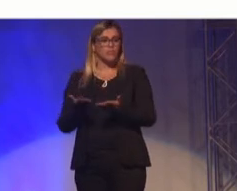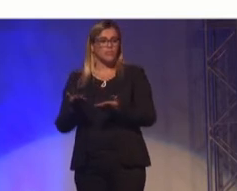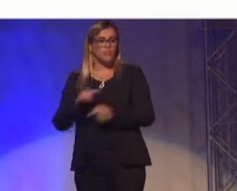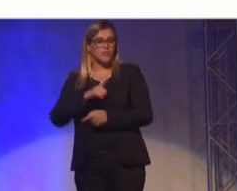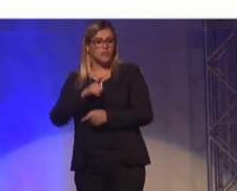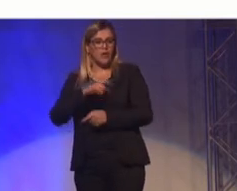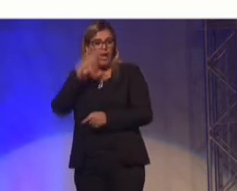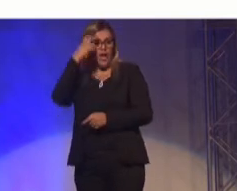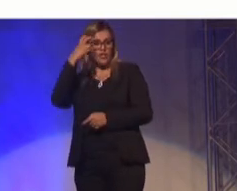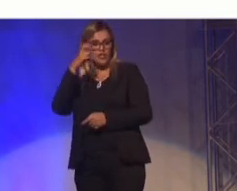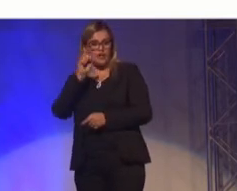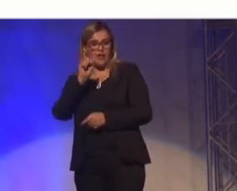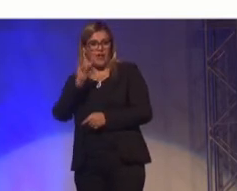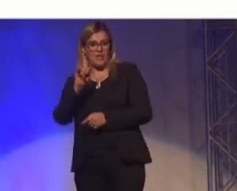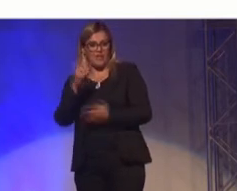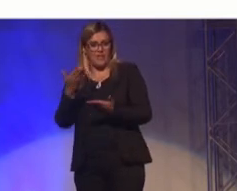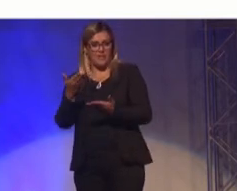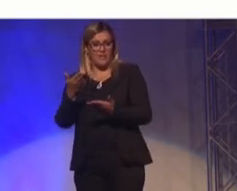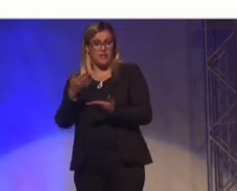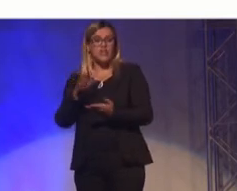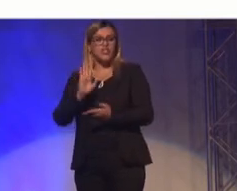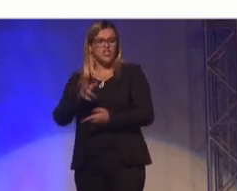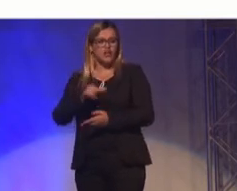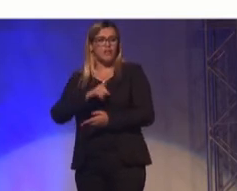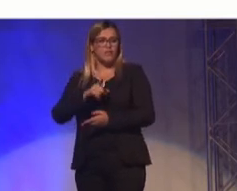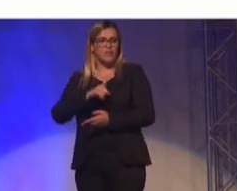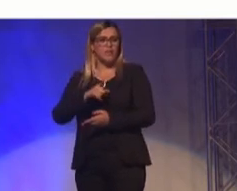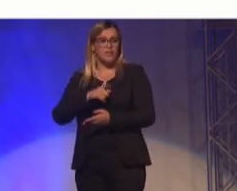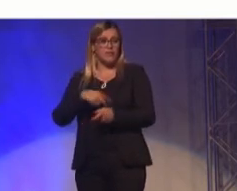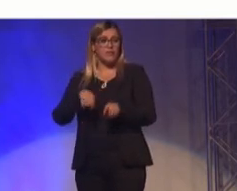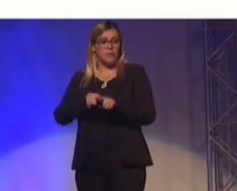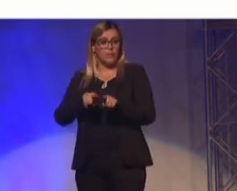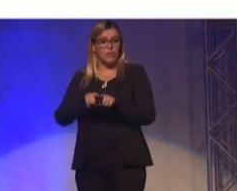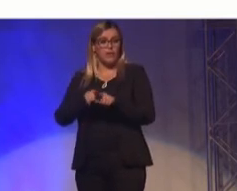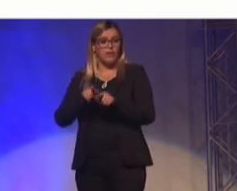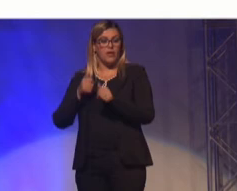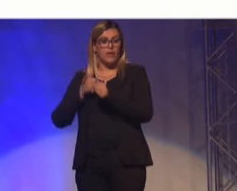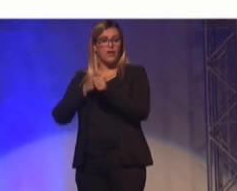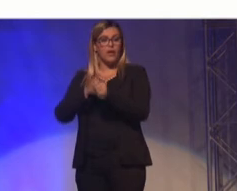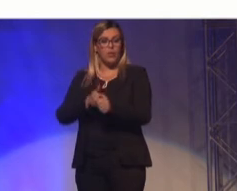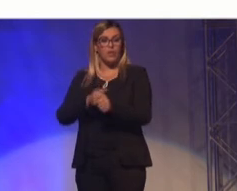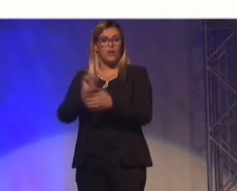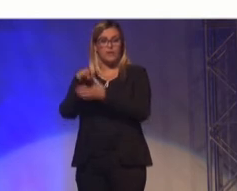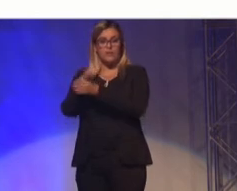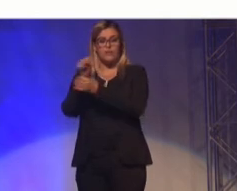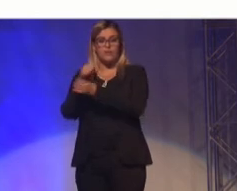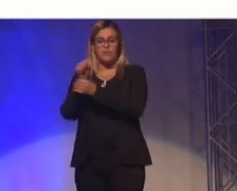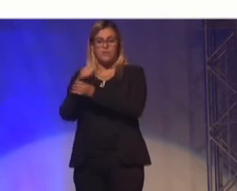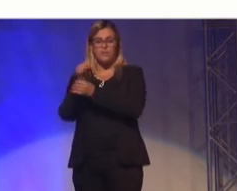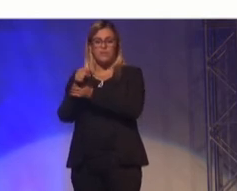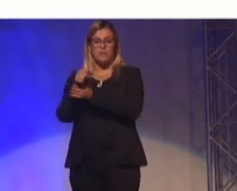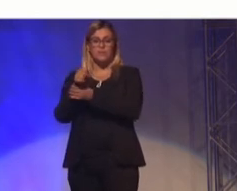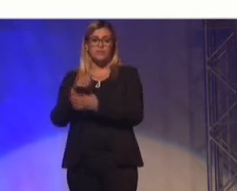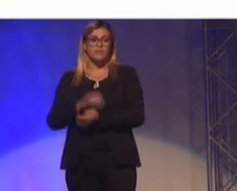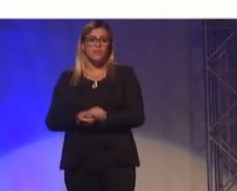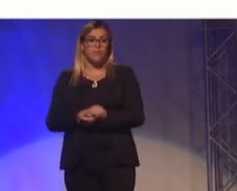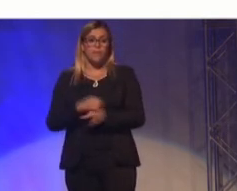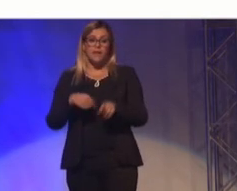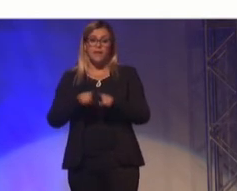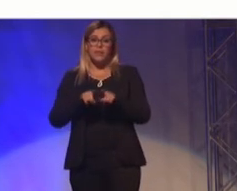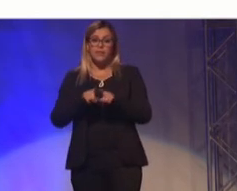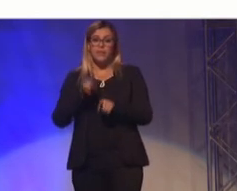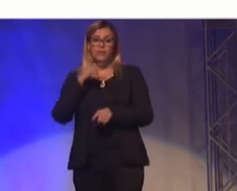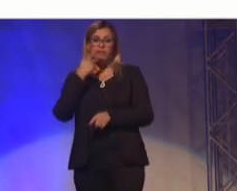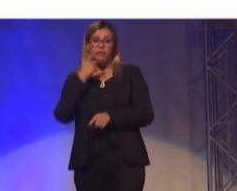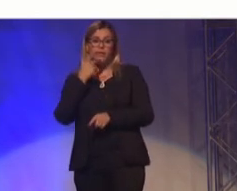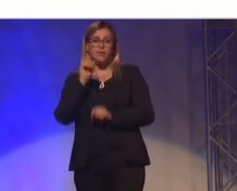na inteligência artificial, que já está aí, né, e que vai nos acompanhar também na área da fisioterapia. E nós vamos falar um